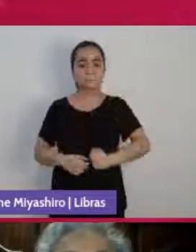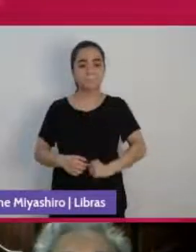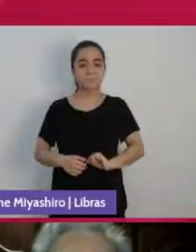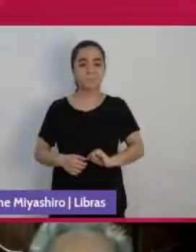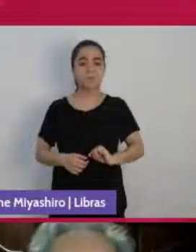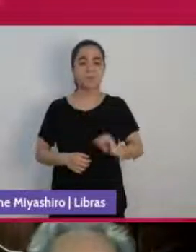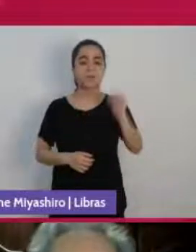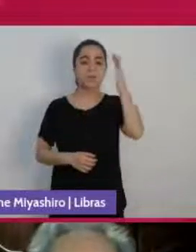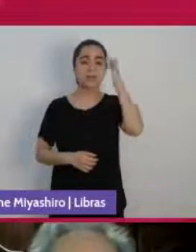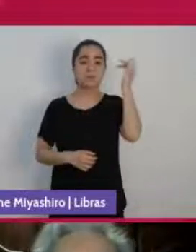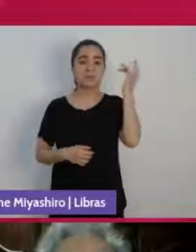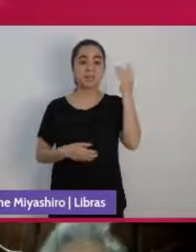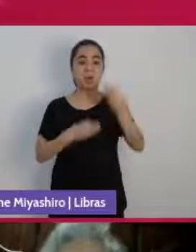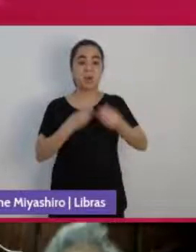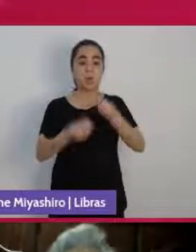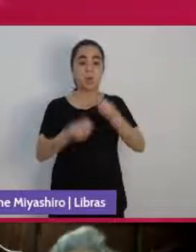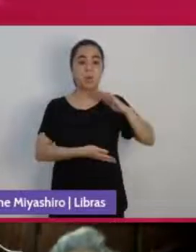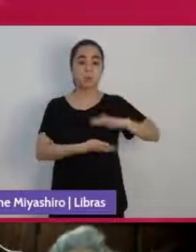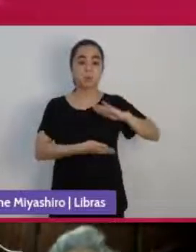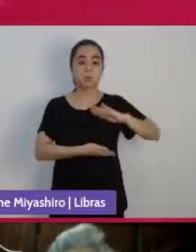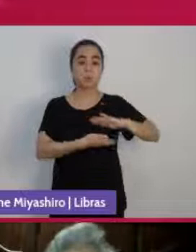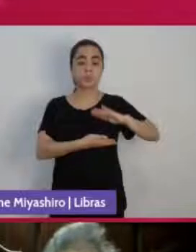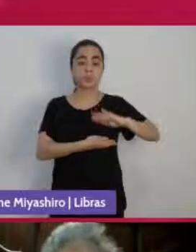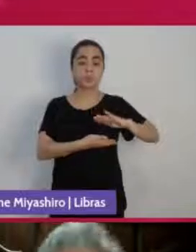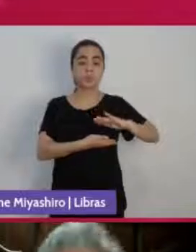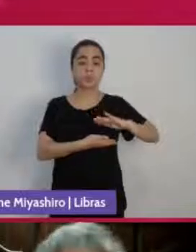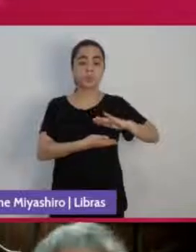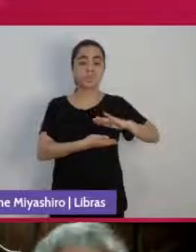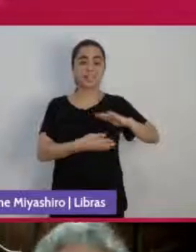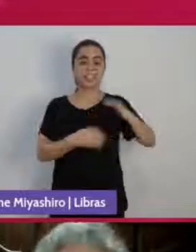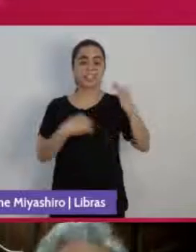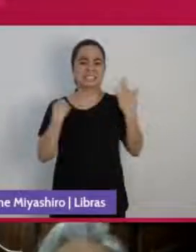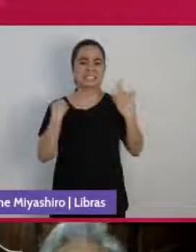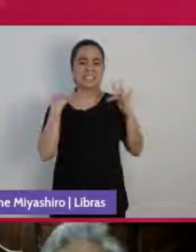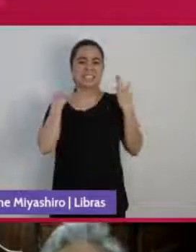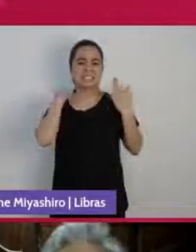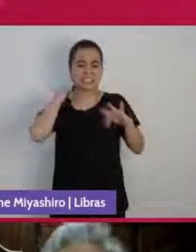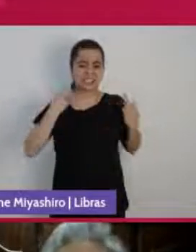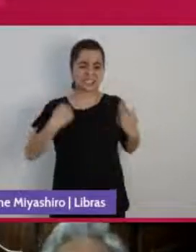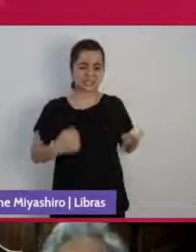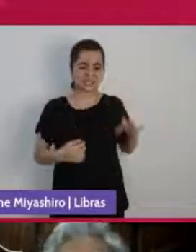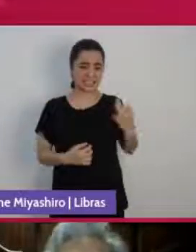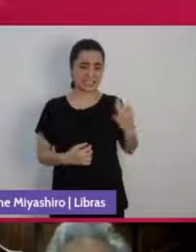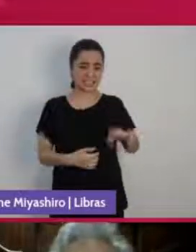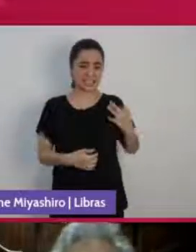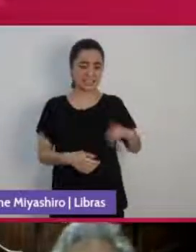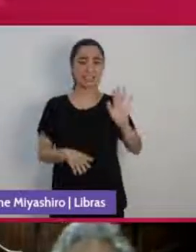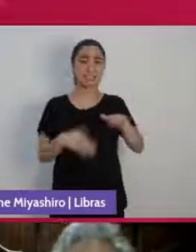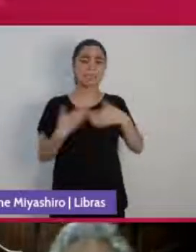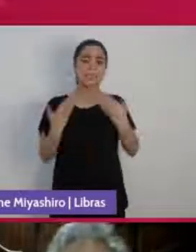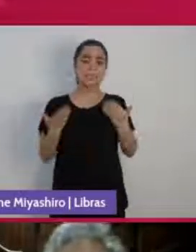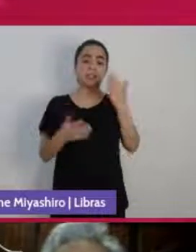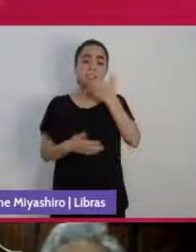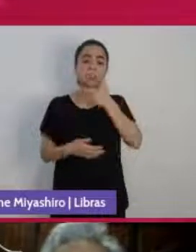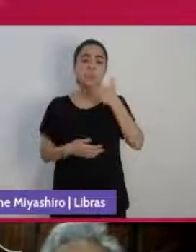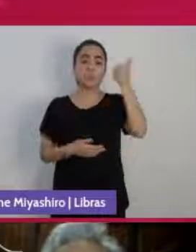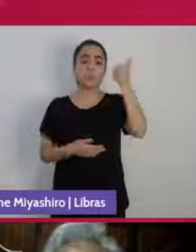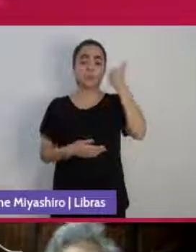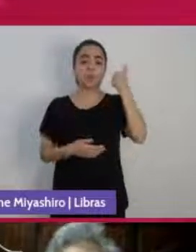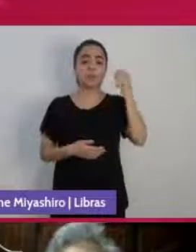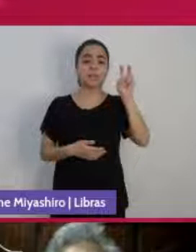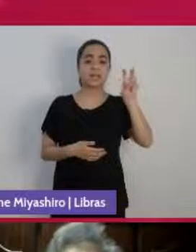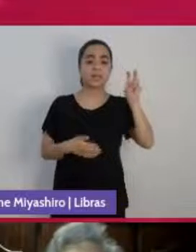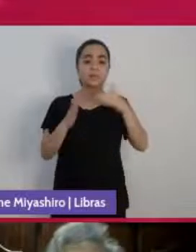é que vai estar essa mama? Essa mama vai estar dolorida. Então, o ideal é que a gente faça do 5º ao 10º